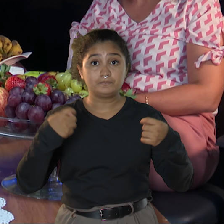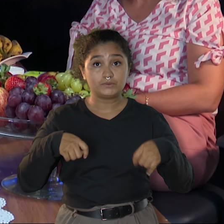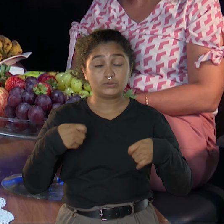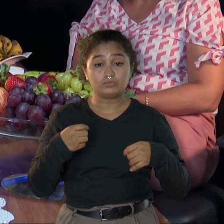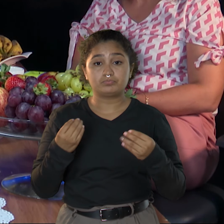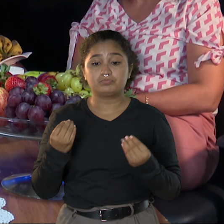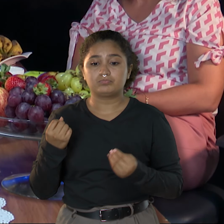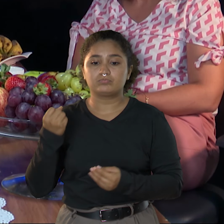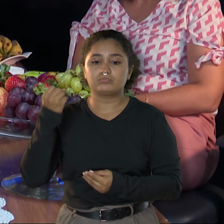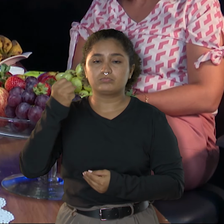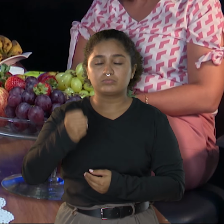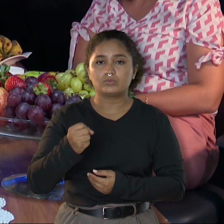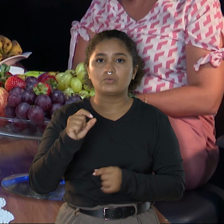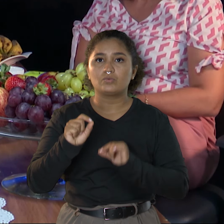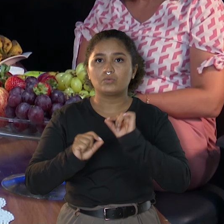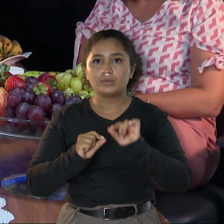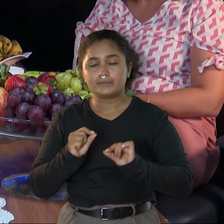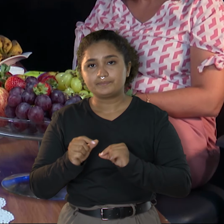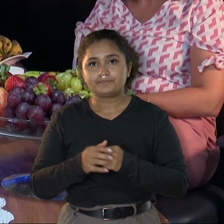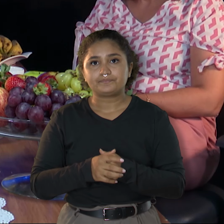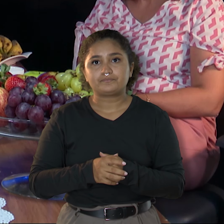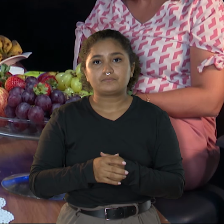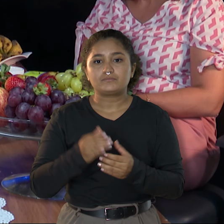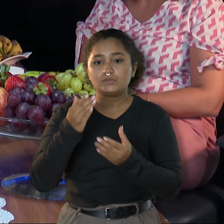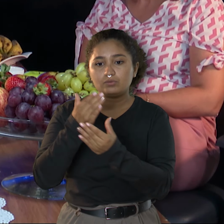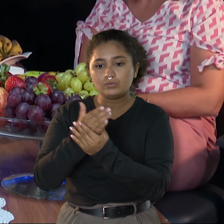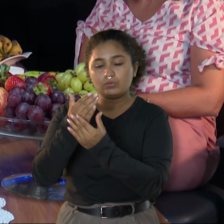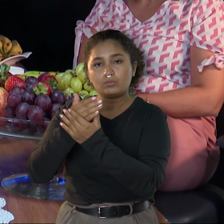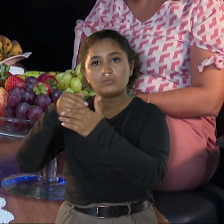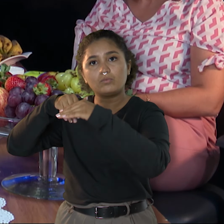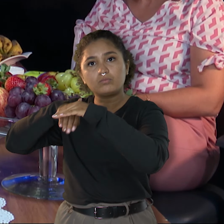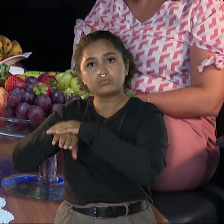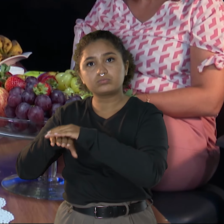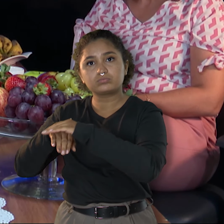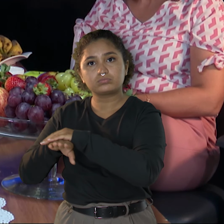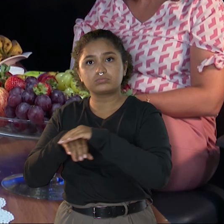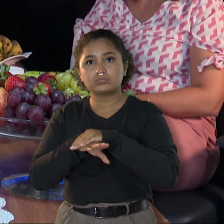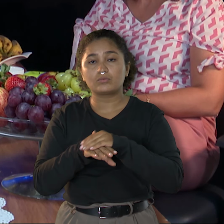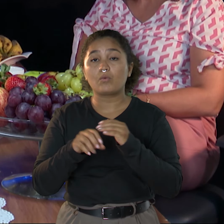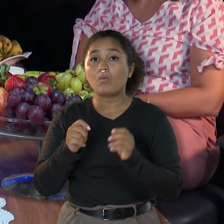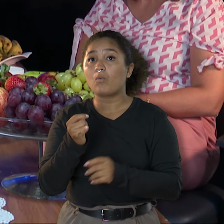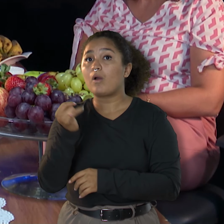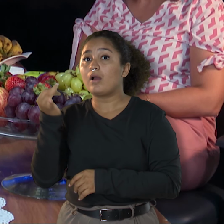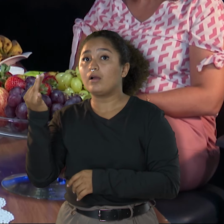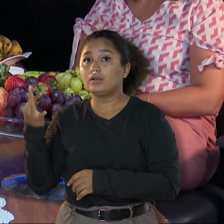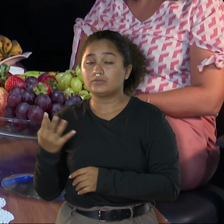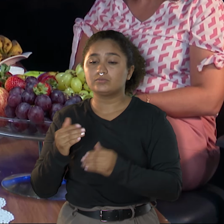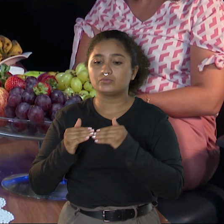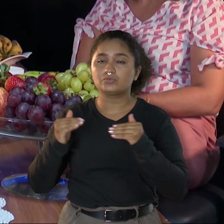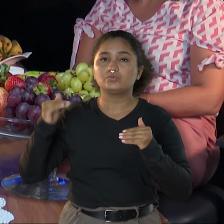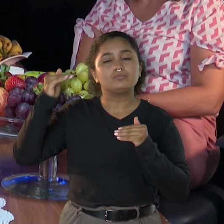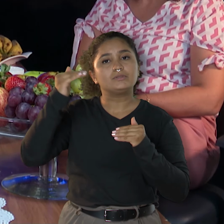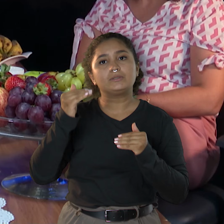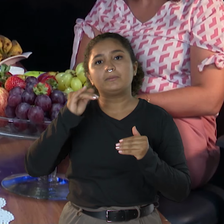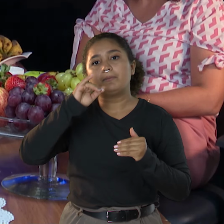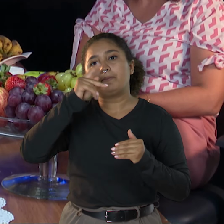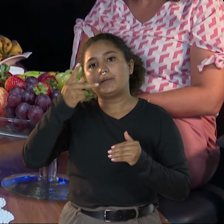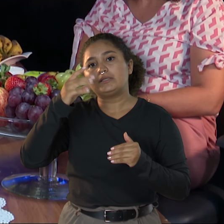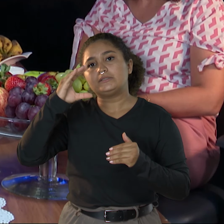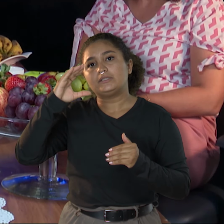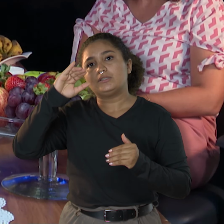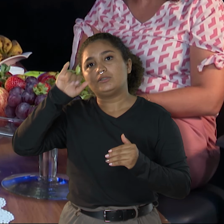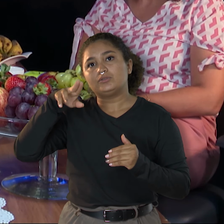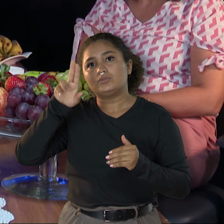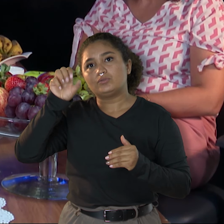colocar como condição da GAD o arquivamento. E a gente sabia quantos eu precisava arquivar para subir no IPCJus. Eu preciso arquivar, sei lá, 80